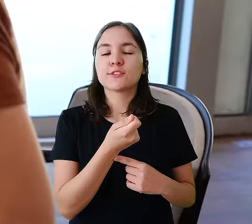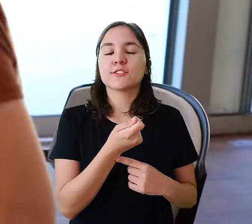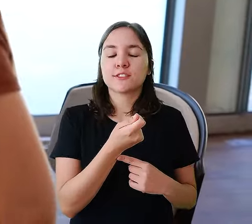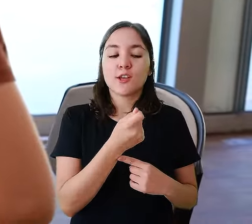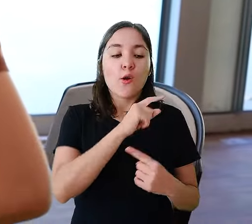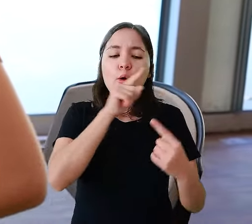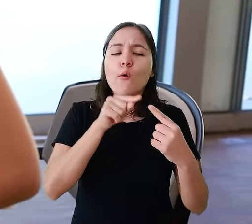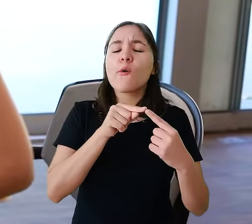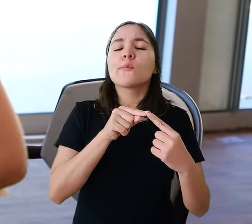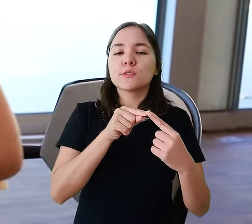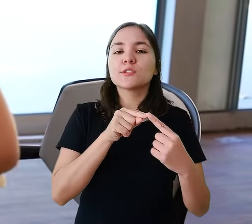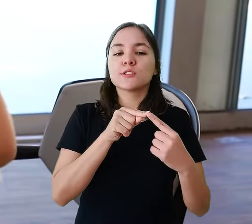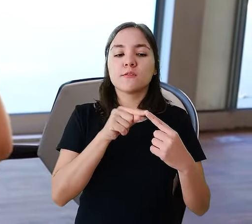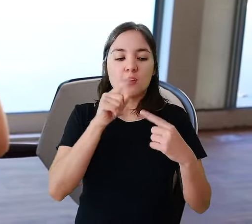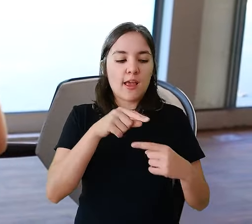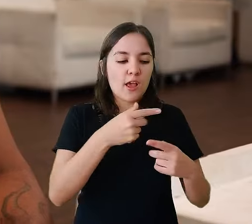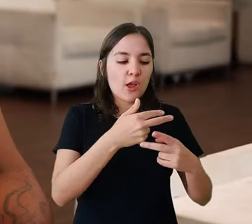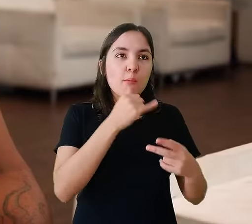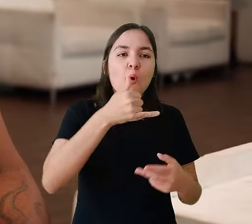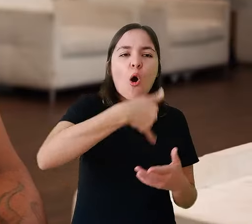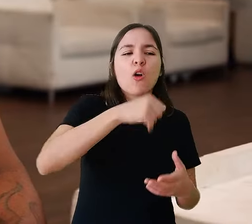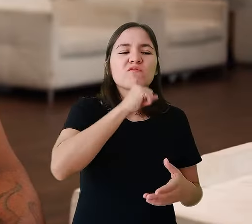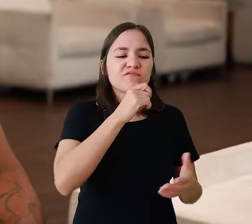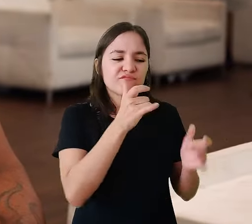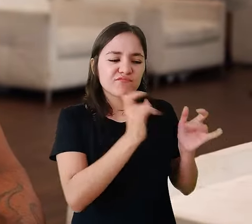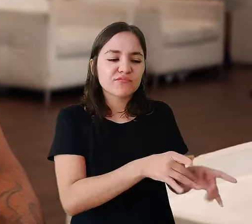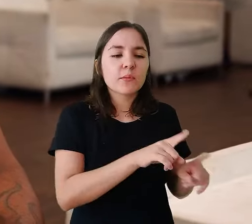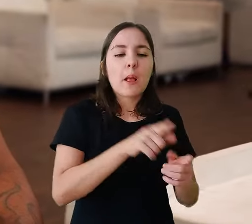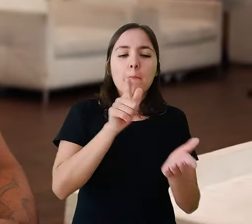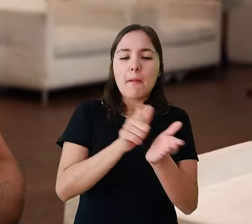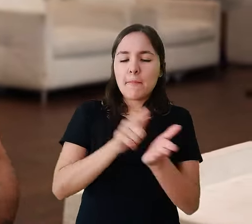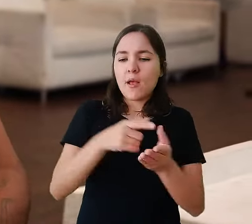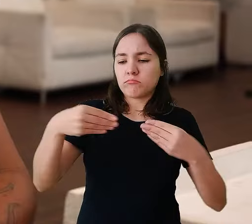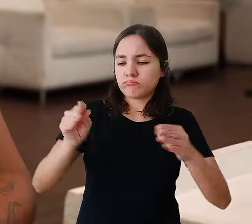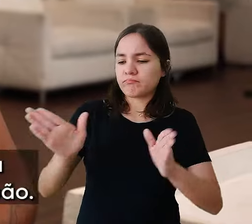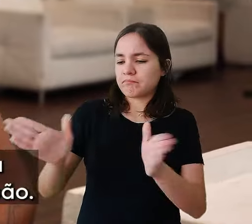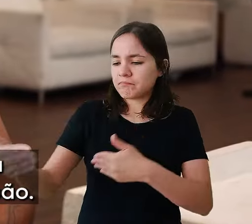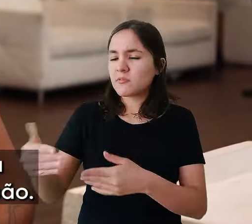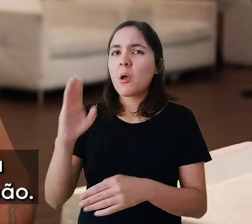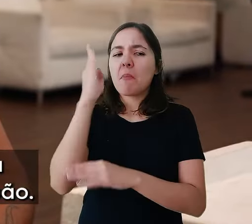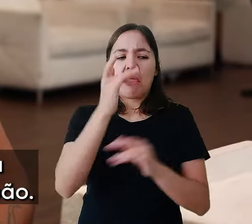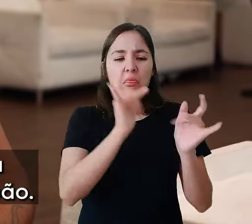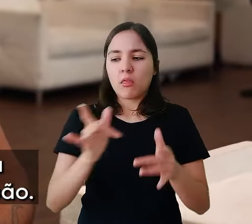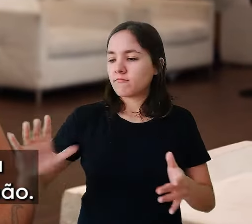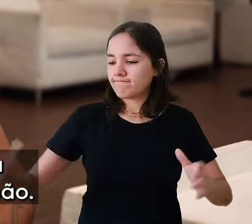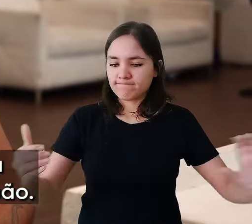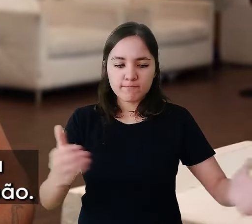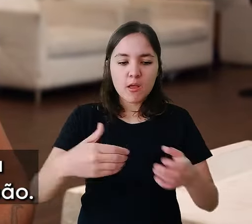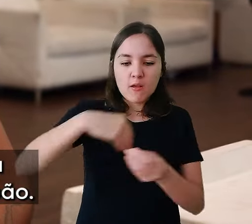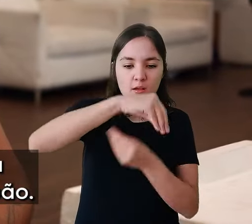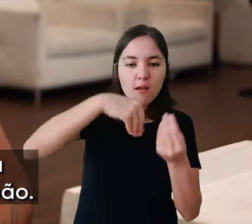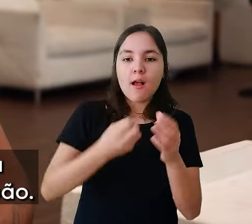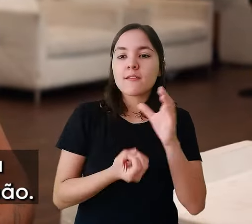arte, e o intuito dessas oficinas são reciclar óleo usado, reciclar papelão, madeiros usados, para a gente transformar em